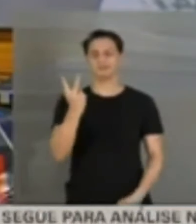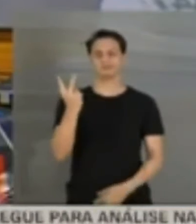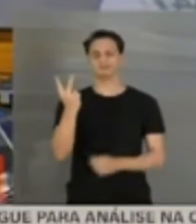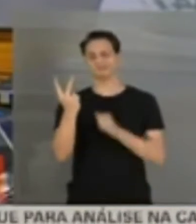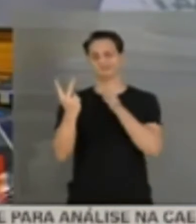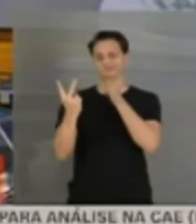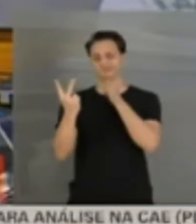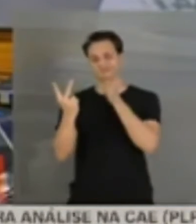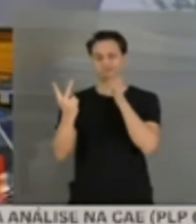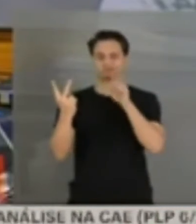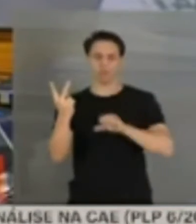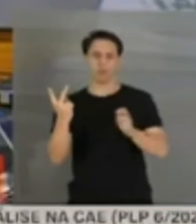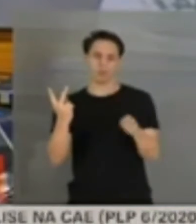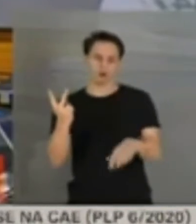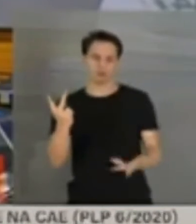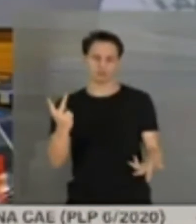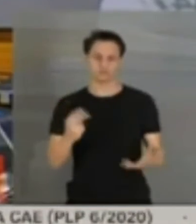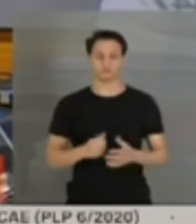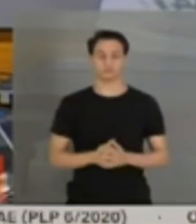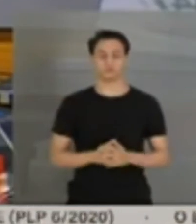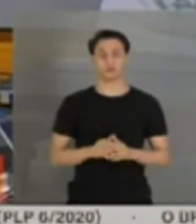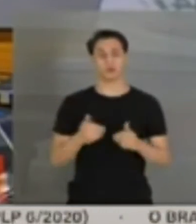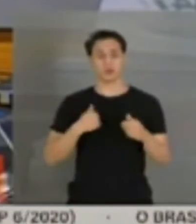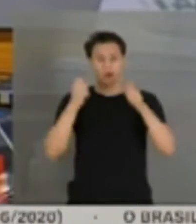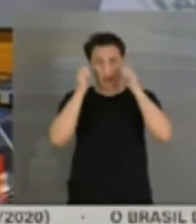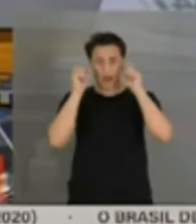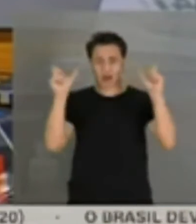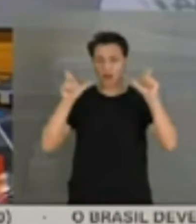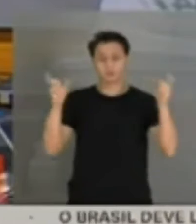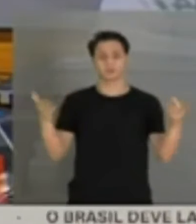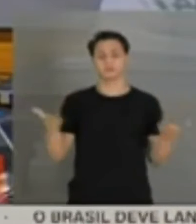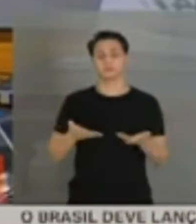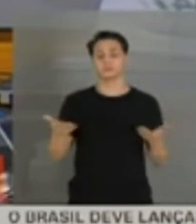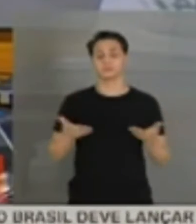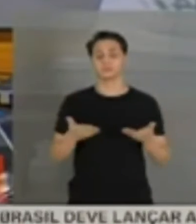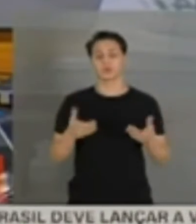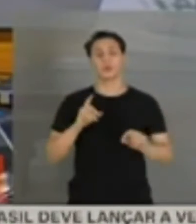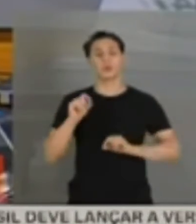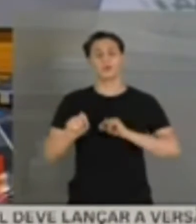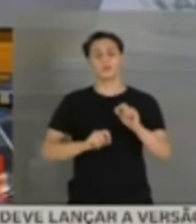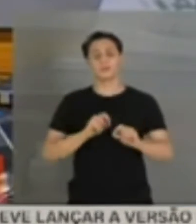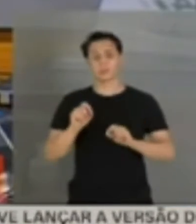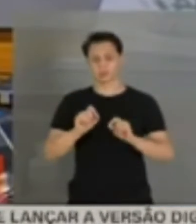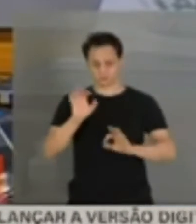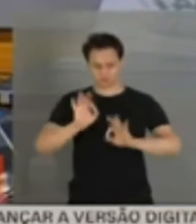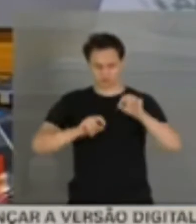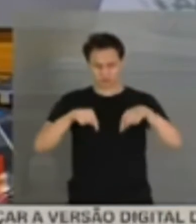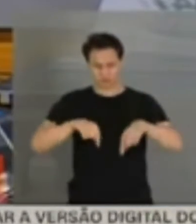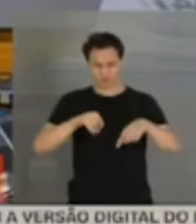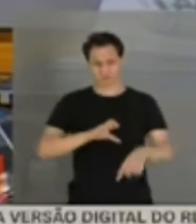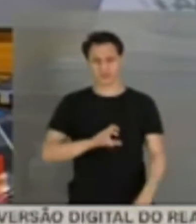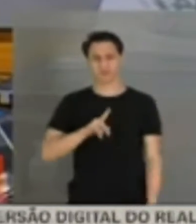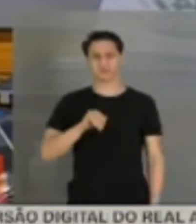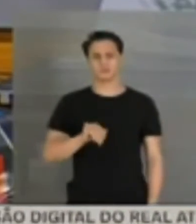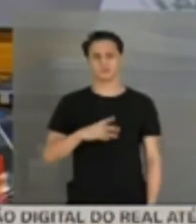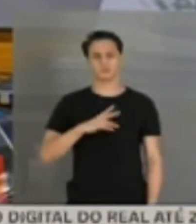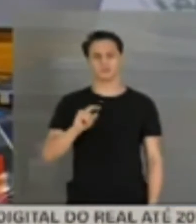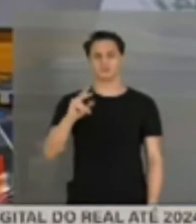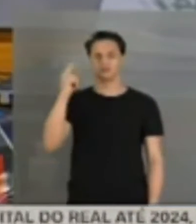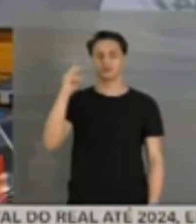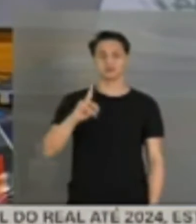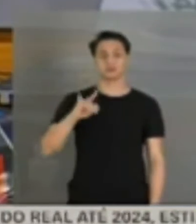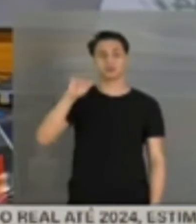ato praticado por essa CPI. E alerto nesse momento, o que está sendo feito na CPI, desde o